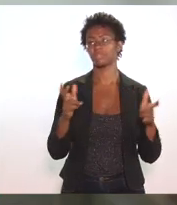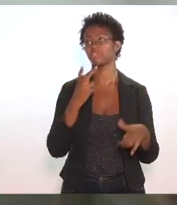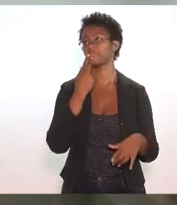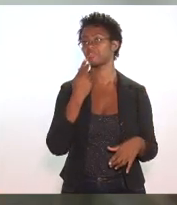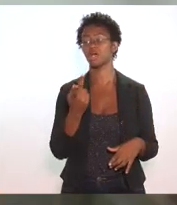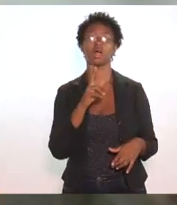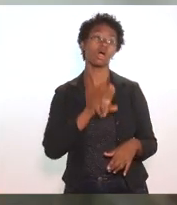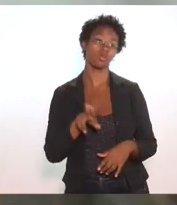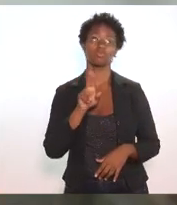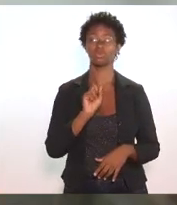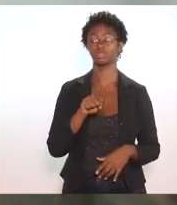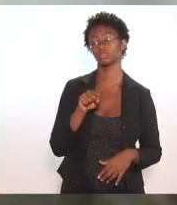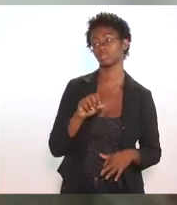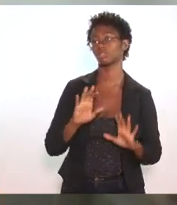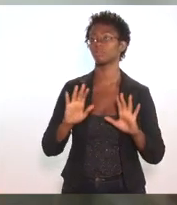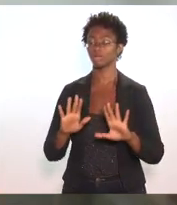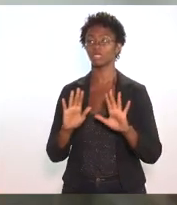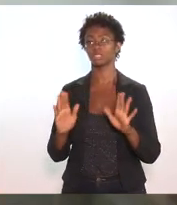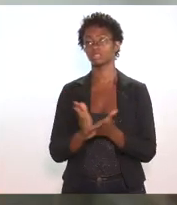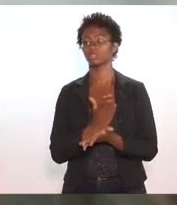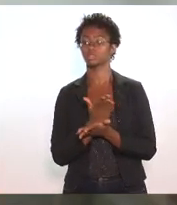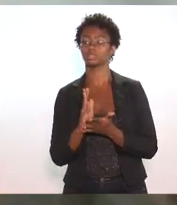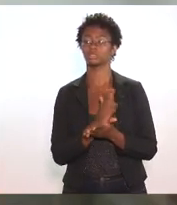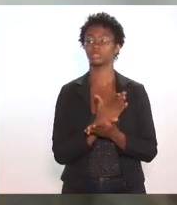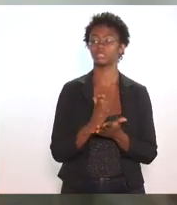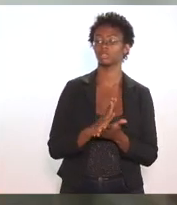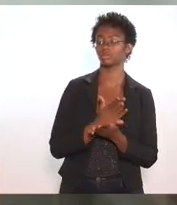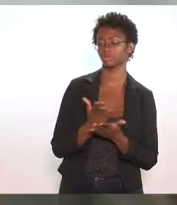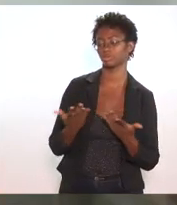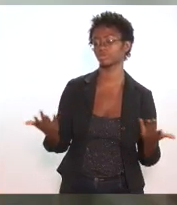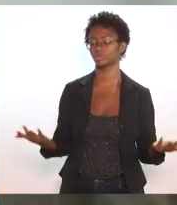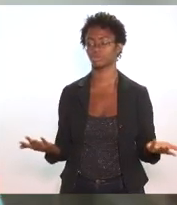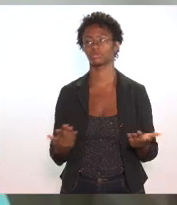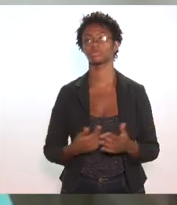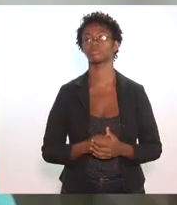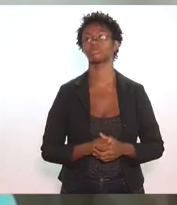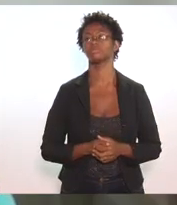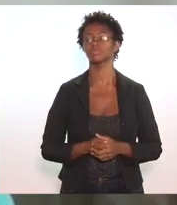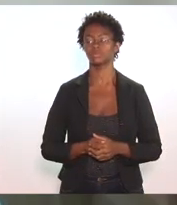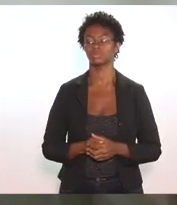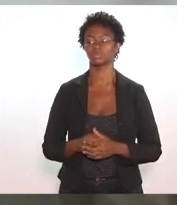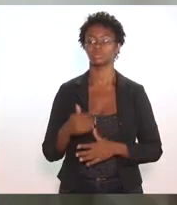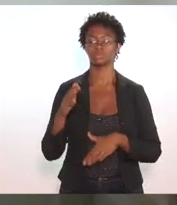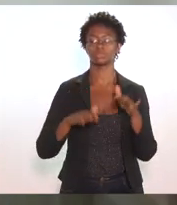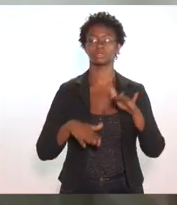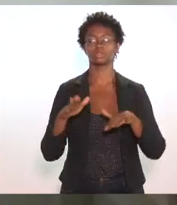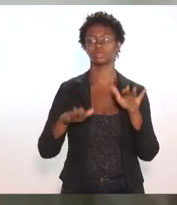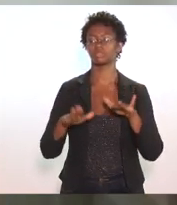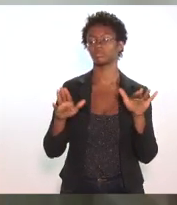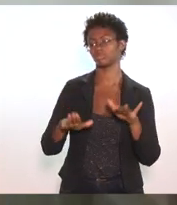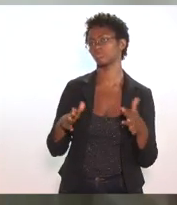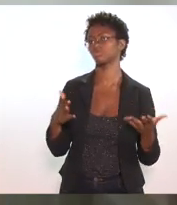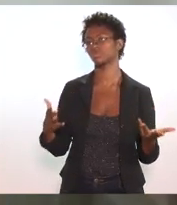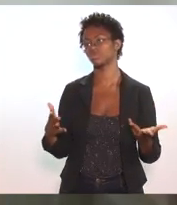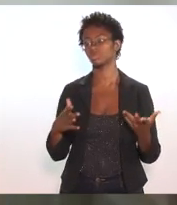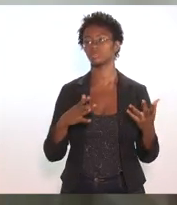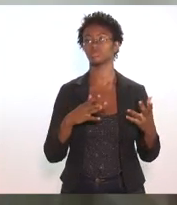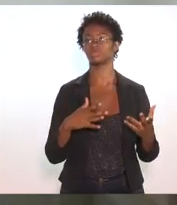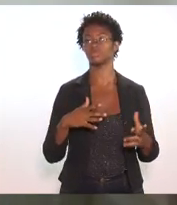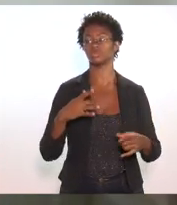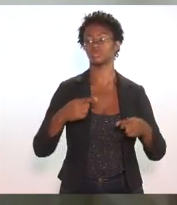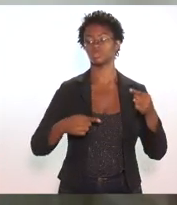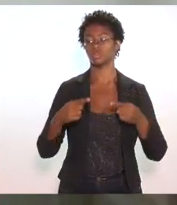usa. E até alguns, deputada Mônica Francisco, que às vezes tem até mandato parlamentar, vai dizer que